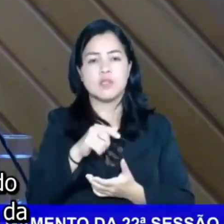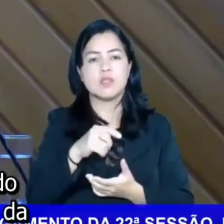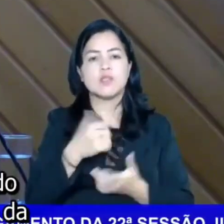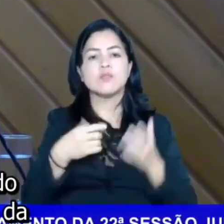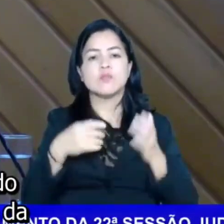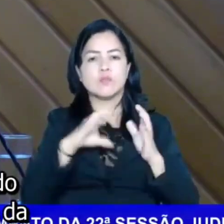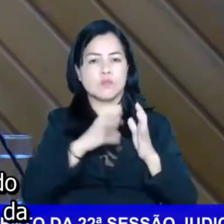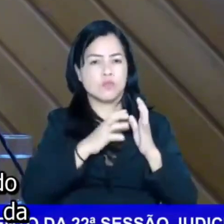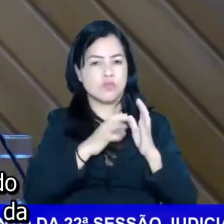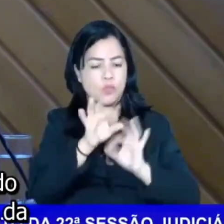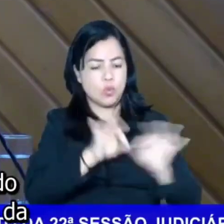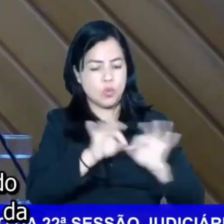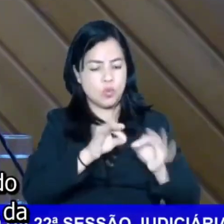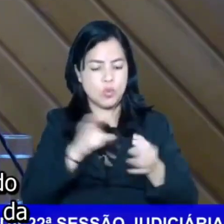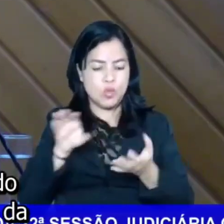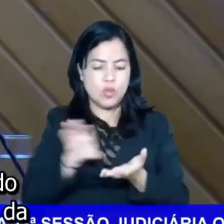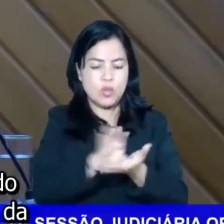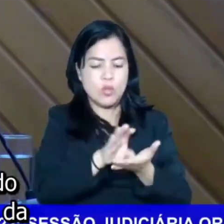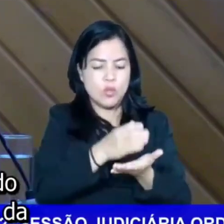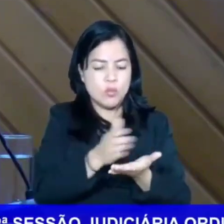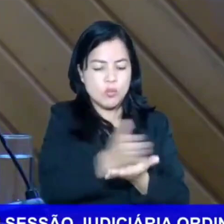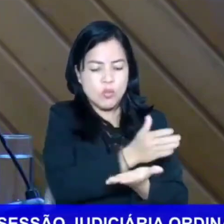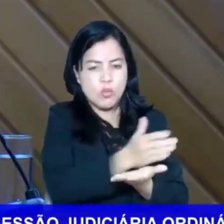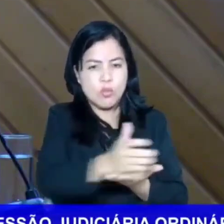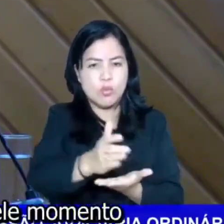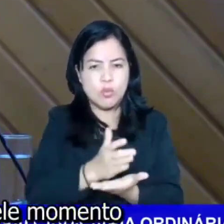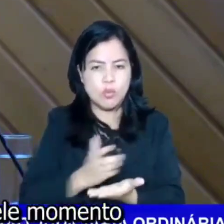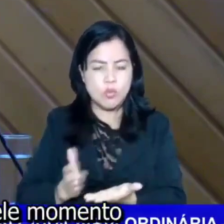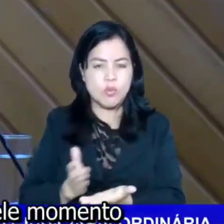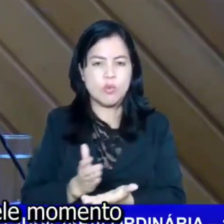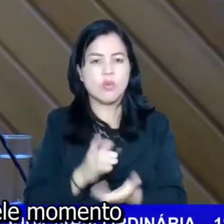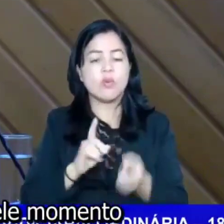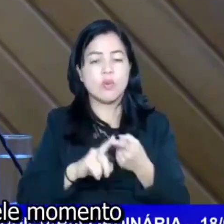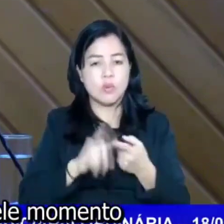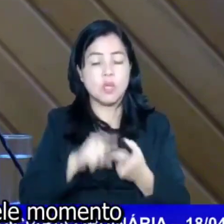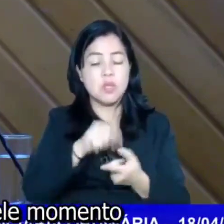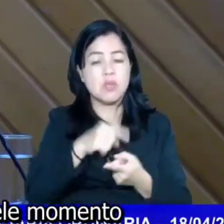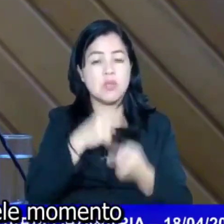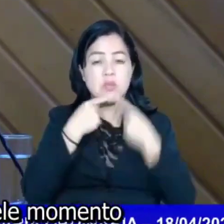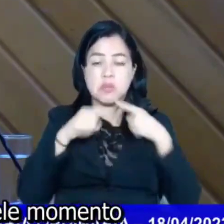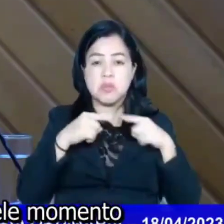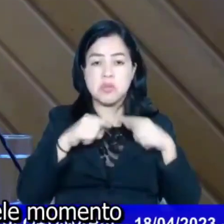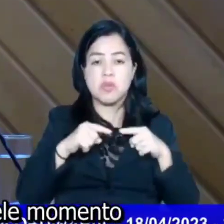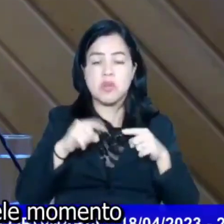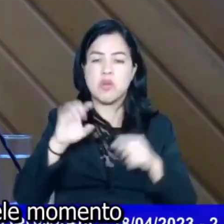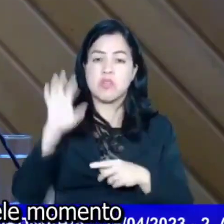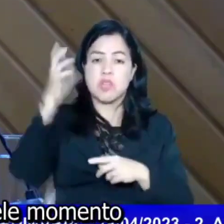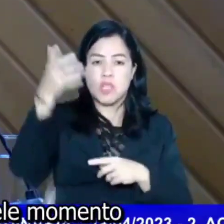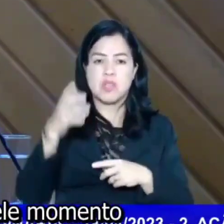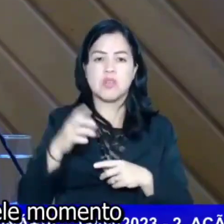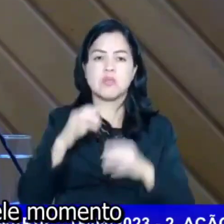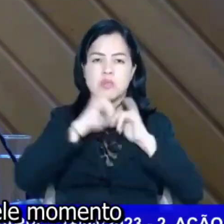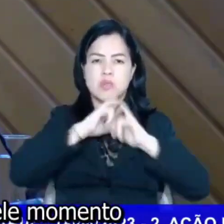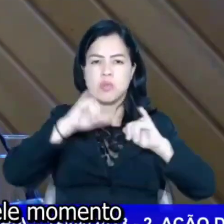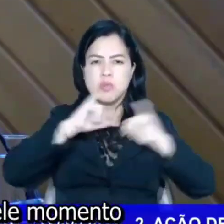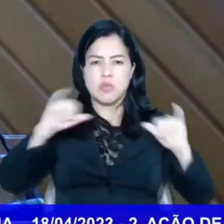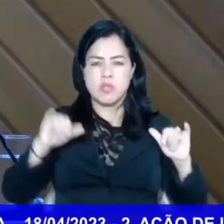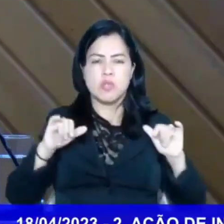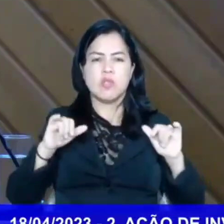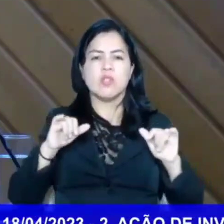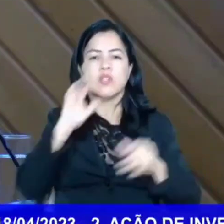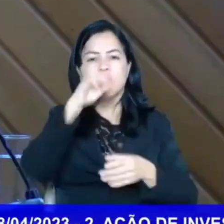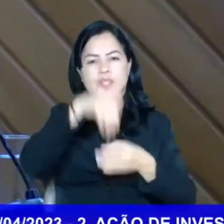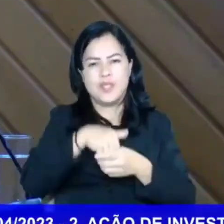fundo, ele também questionou a divisão do tempo de propaganda eleitoral naquele